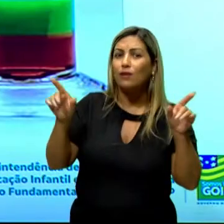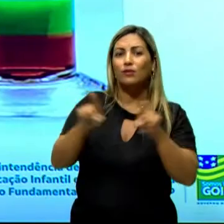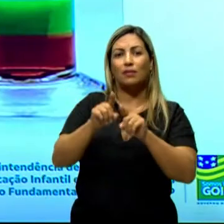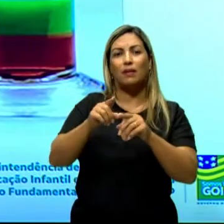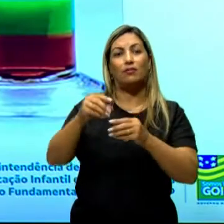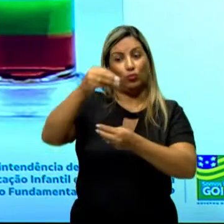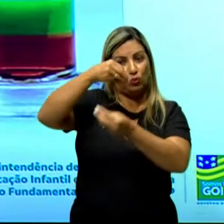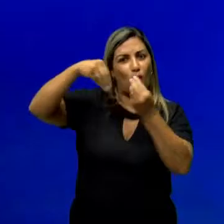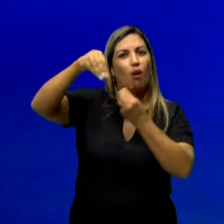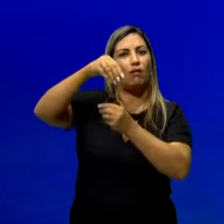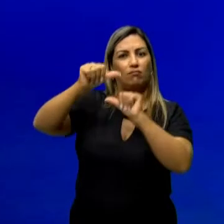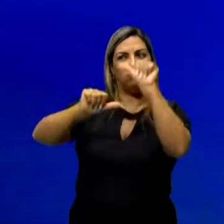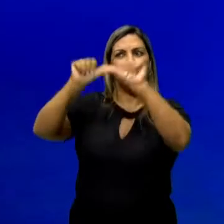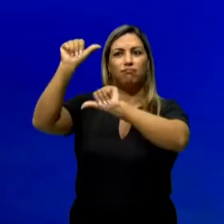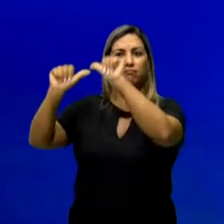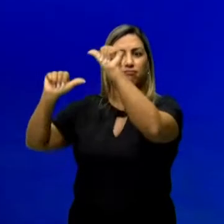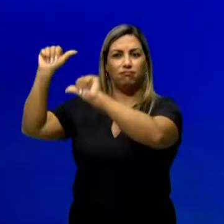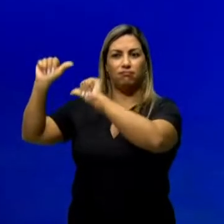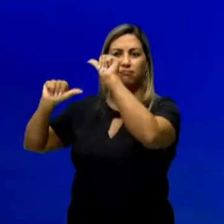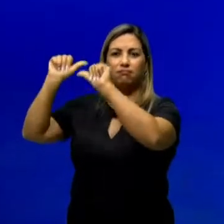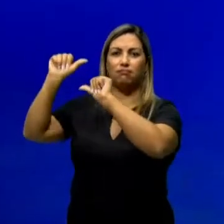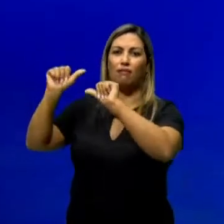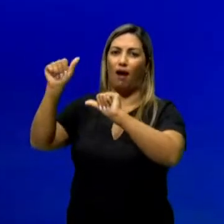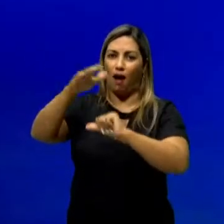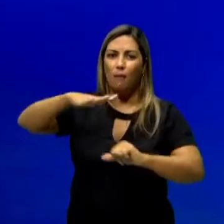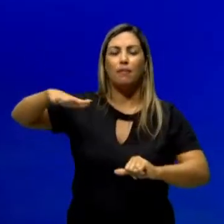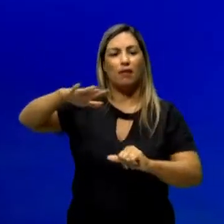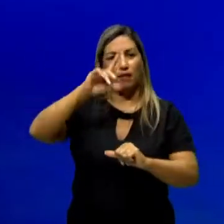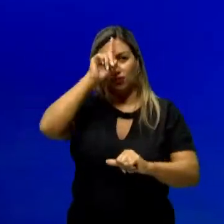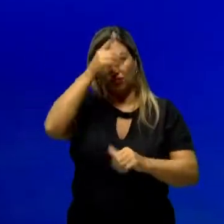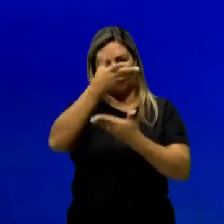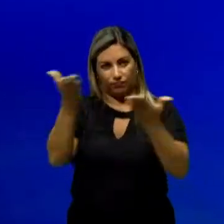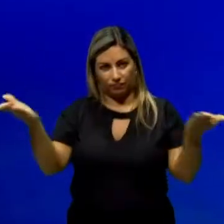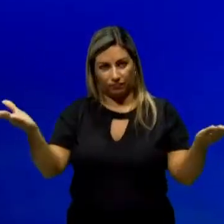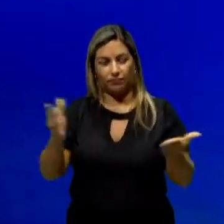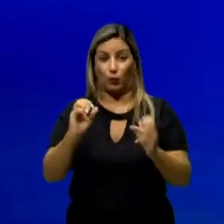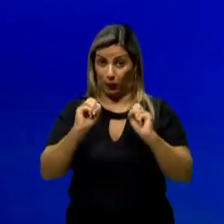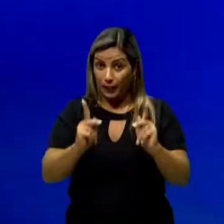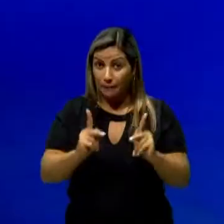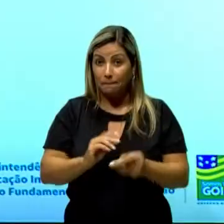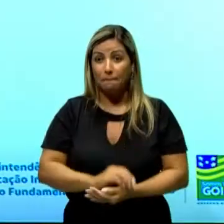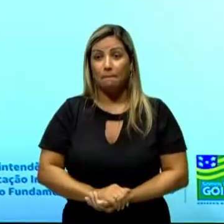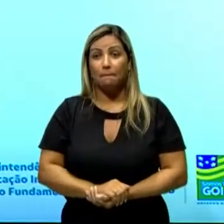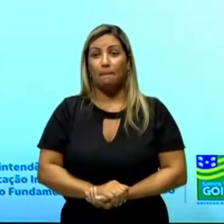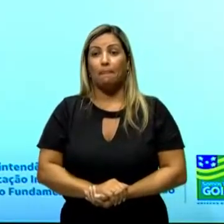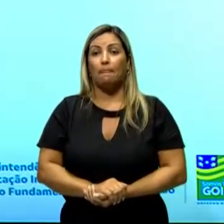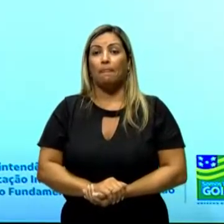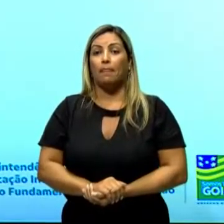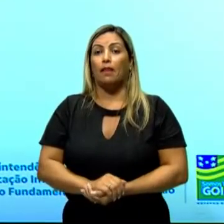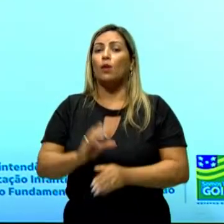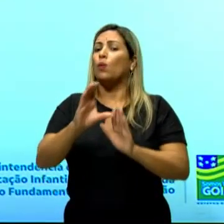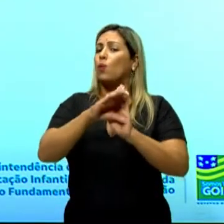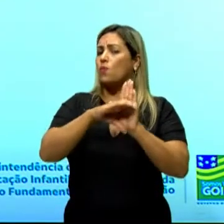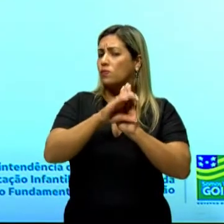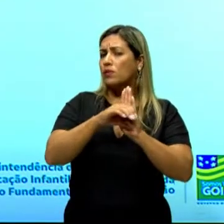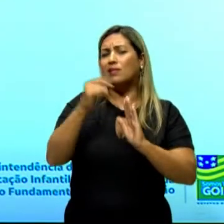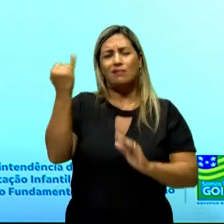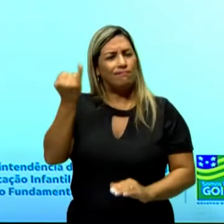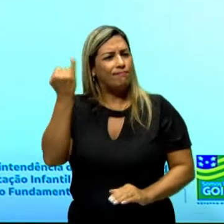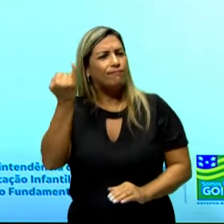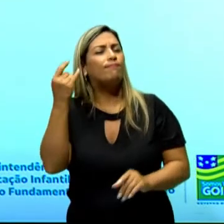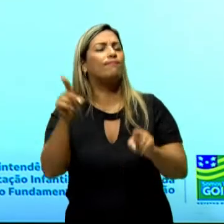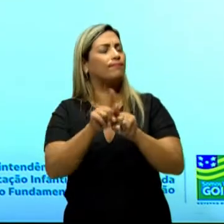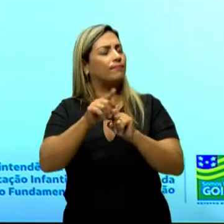troca materiais e energia com o ambiente. Ok? Vamos lá. Outro conceito importante